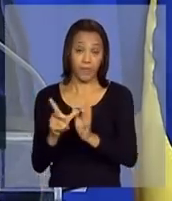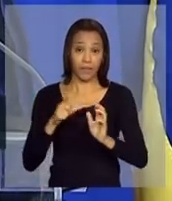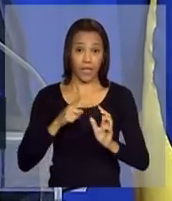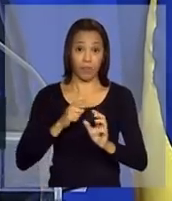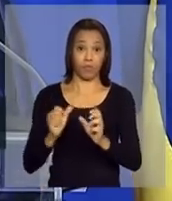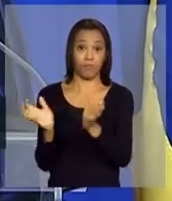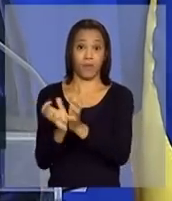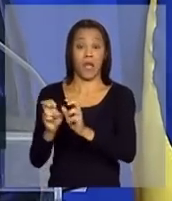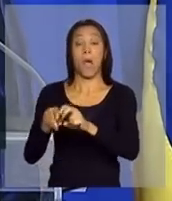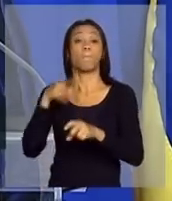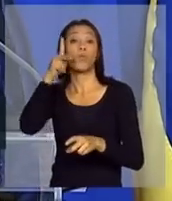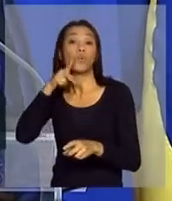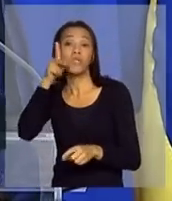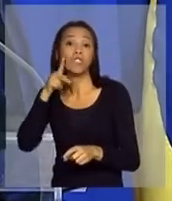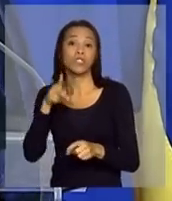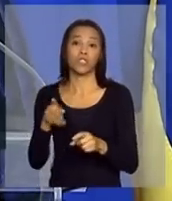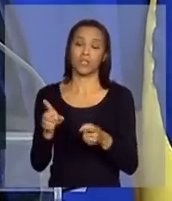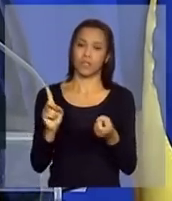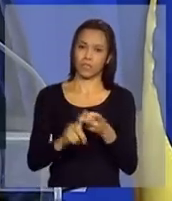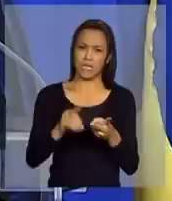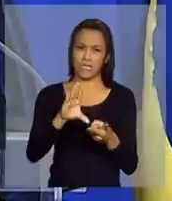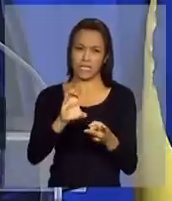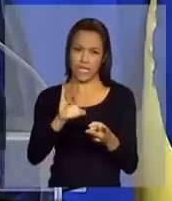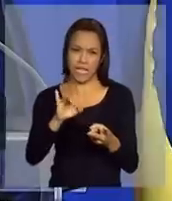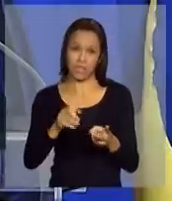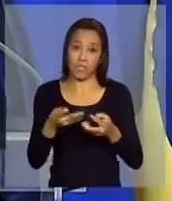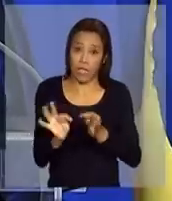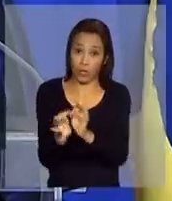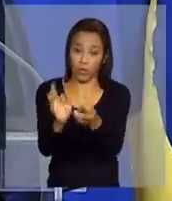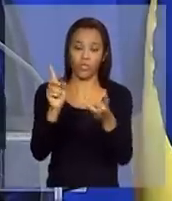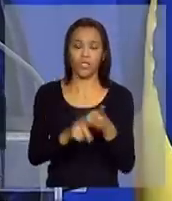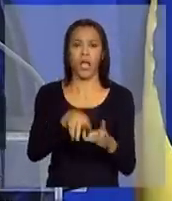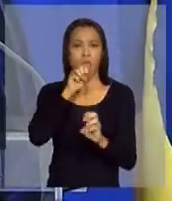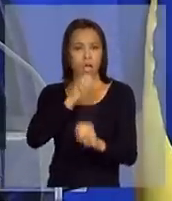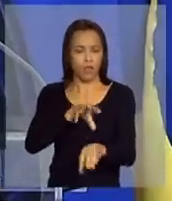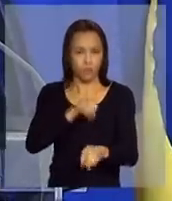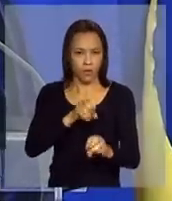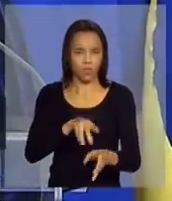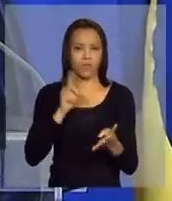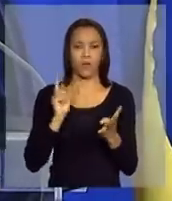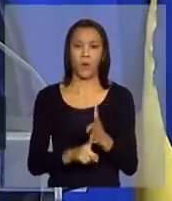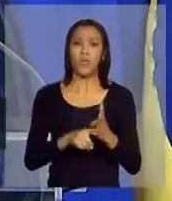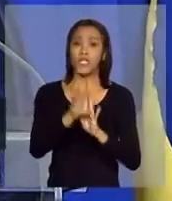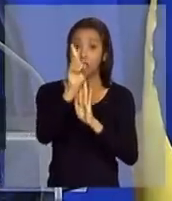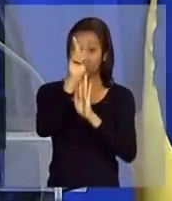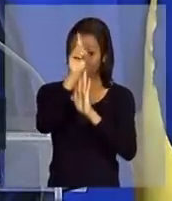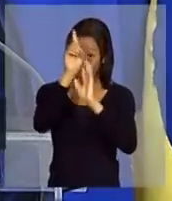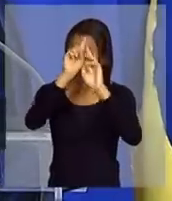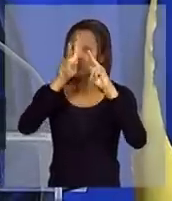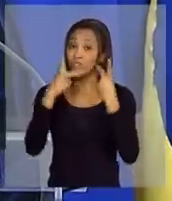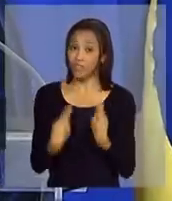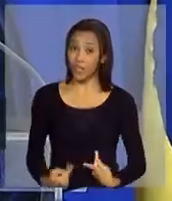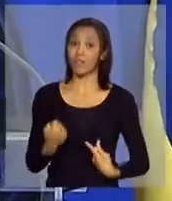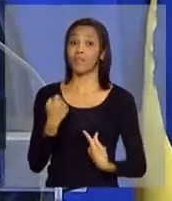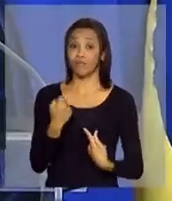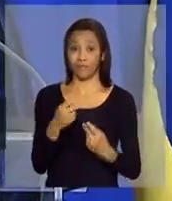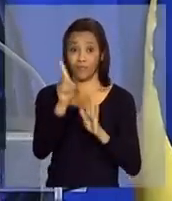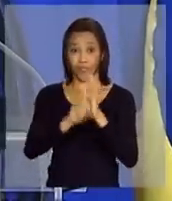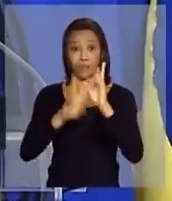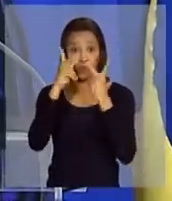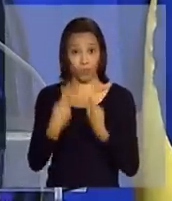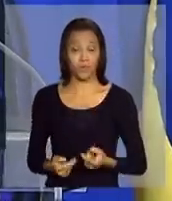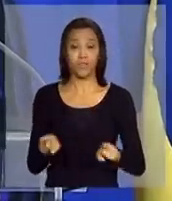abrangendo política industrial e regulatória, ciência e tecnologia, educação, direitos humanos e serviços